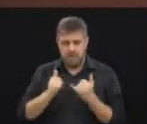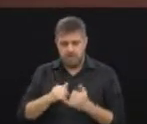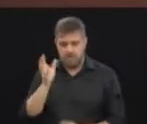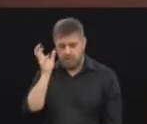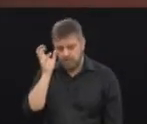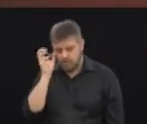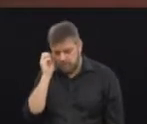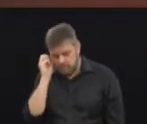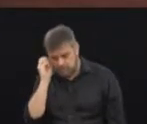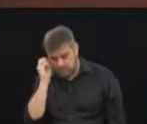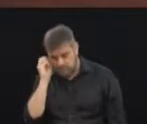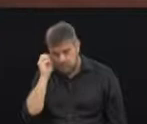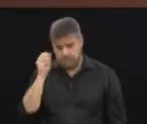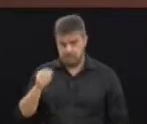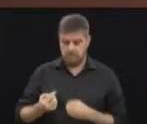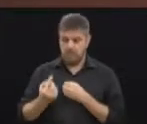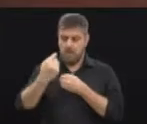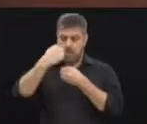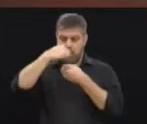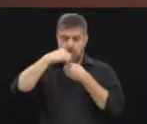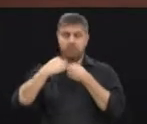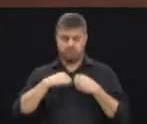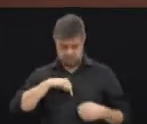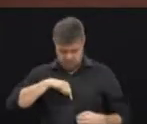não precisa ser anestesia geral.